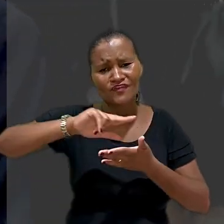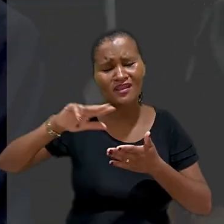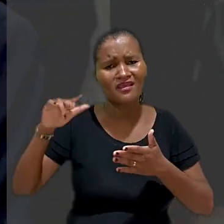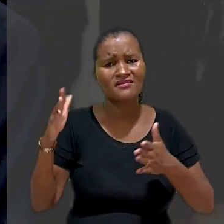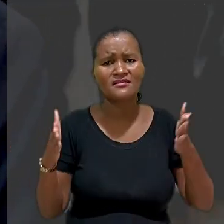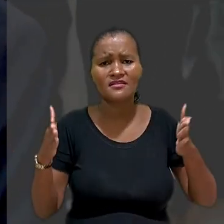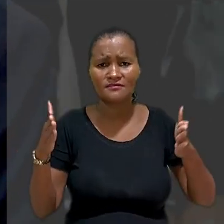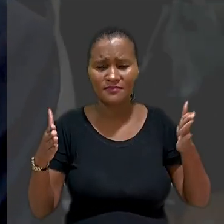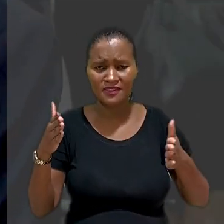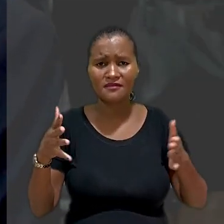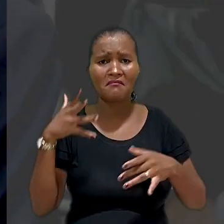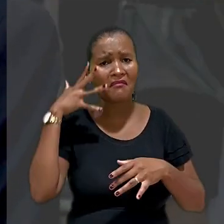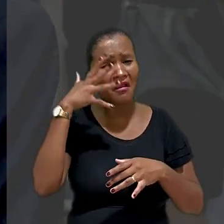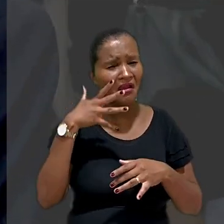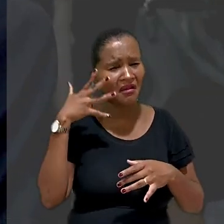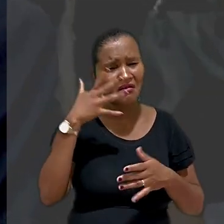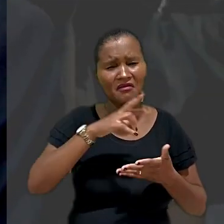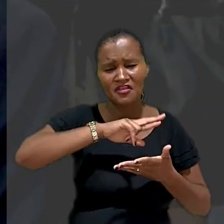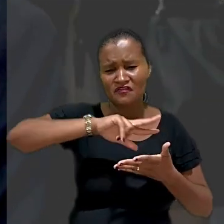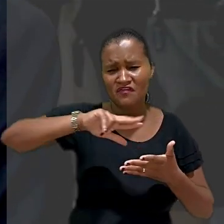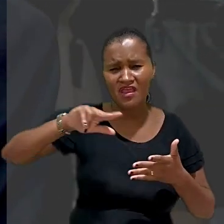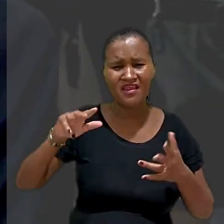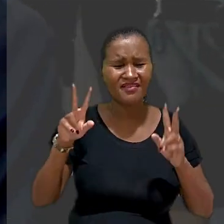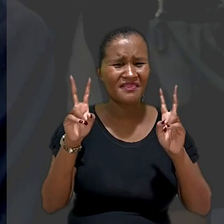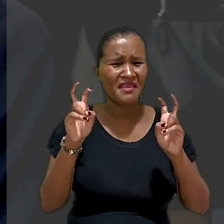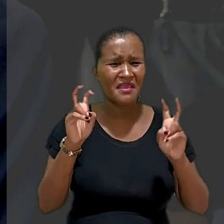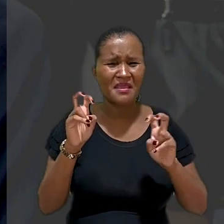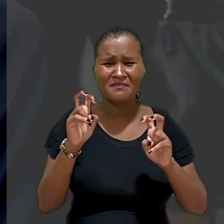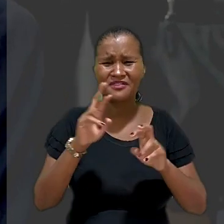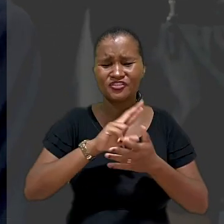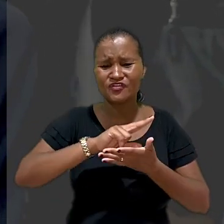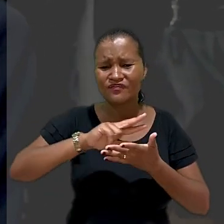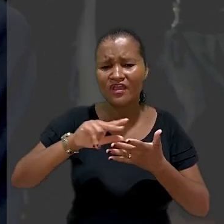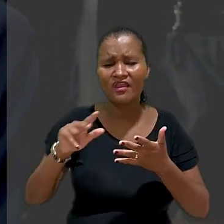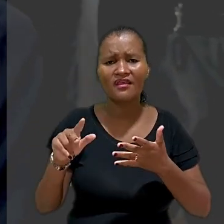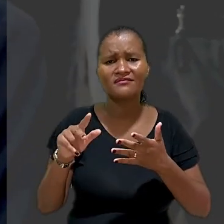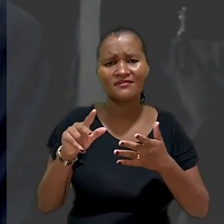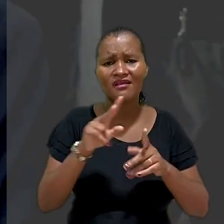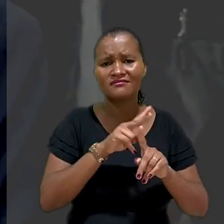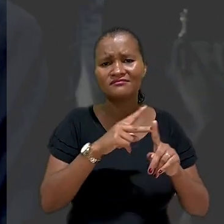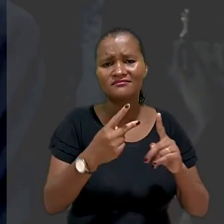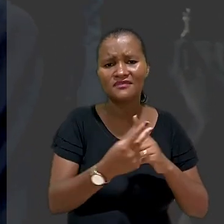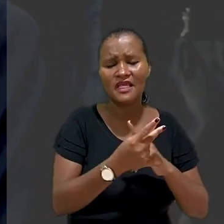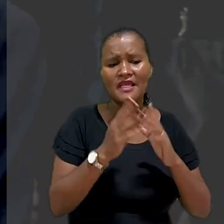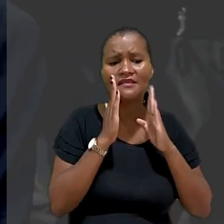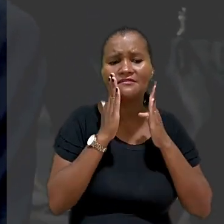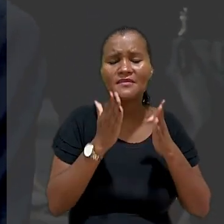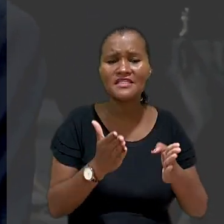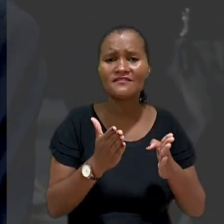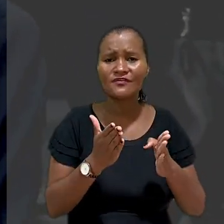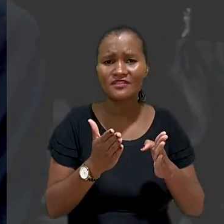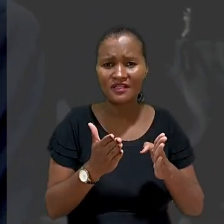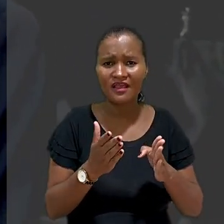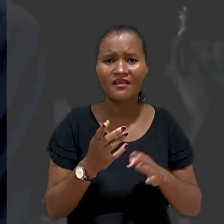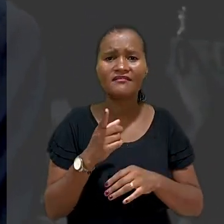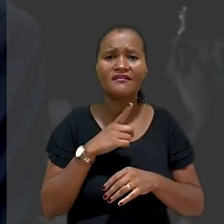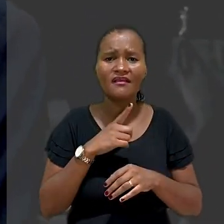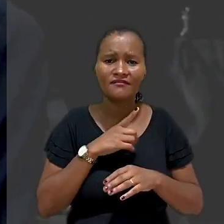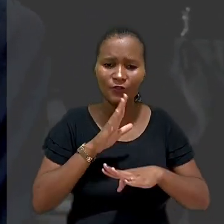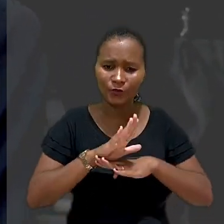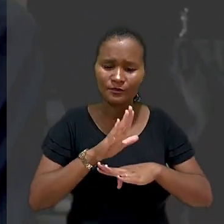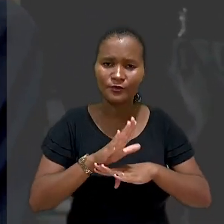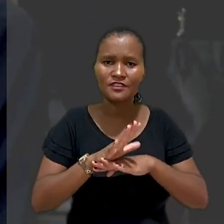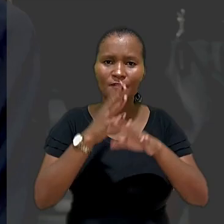atividades ao longo desse período diversos palestrantes diversos temas cada um a partir de uma vertente específica